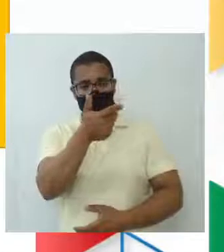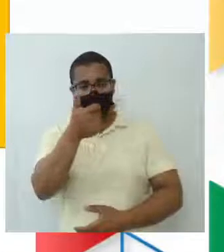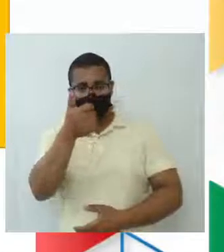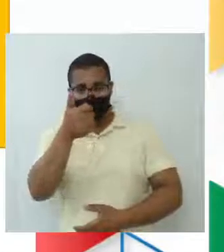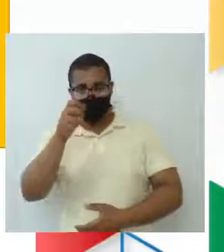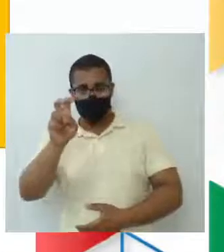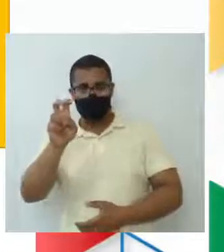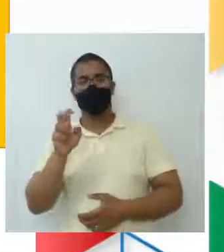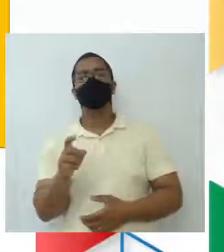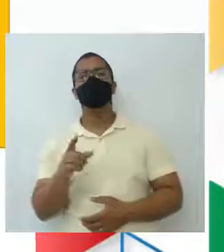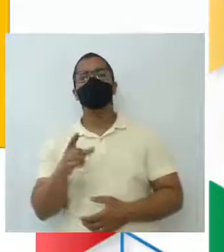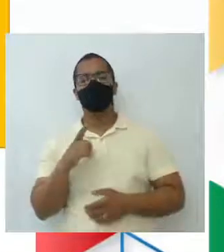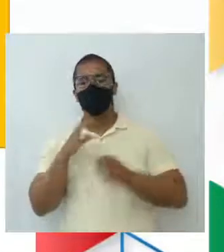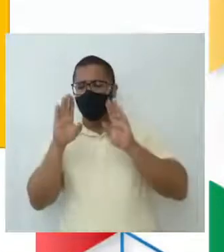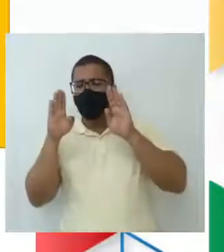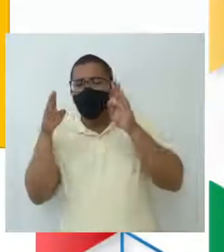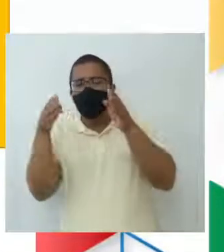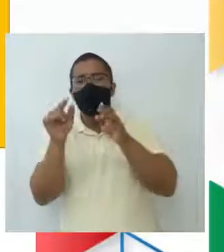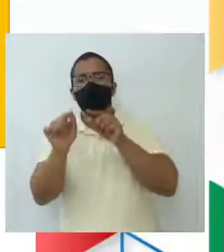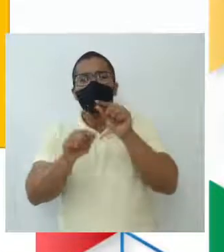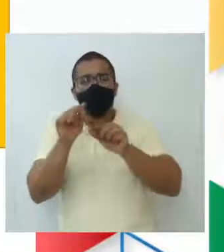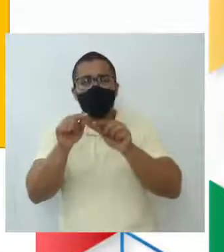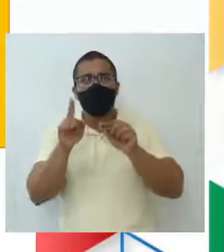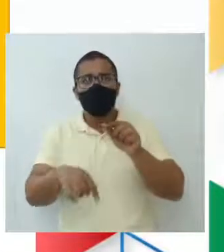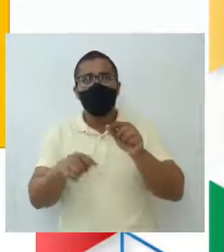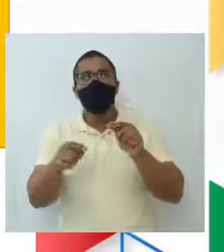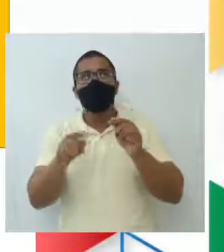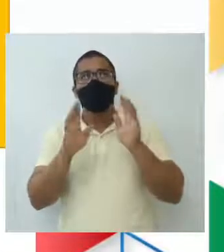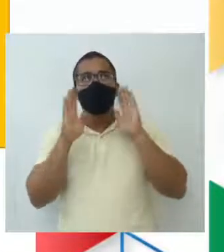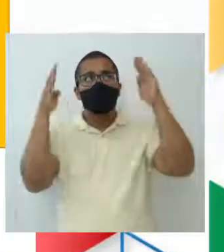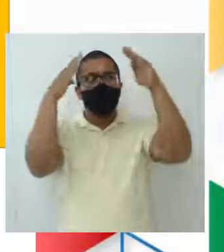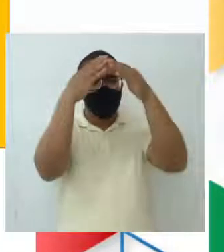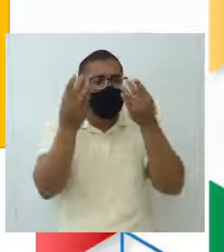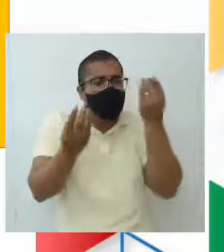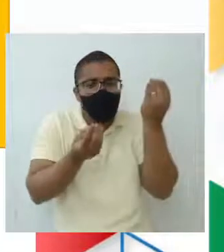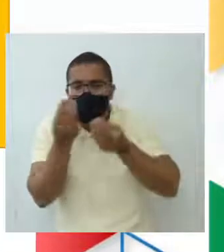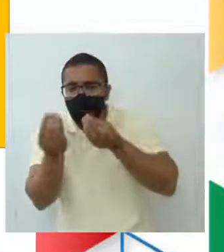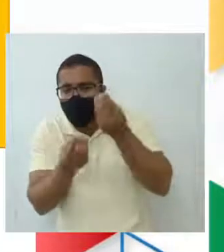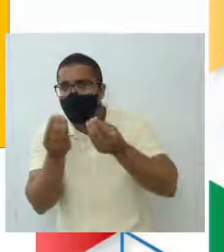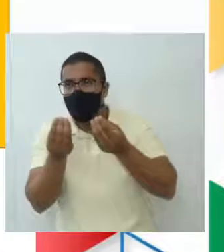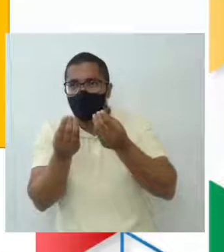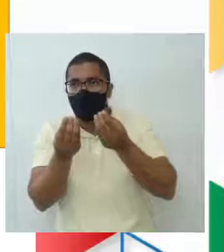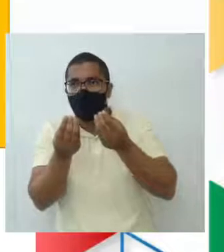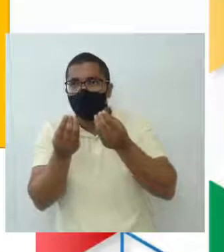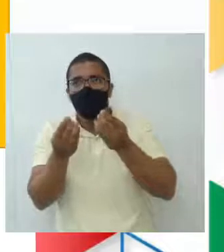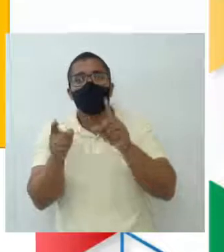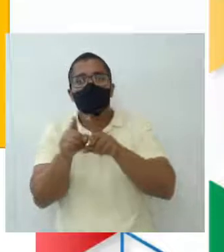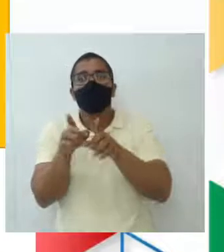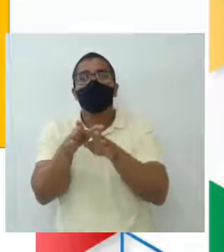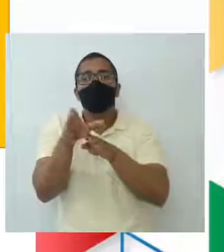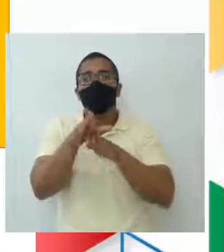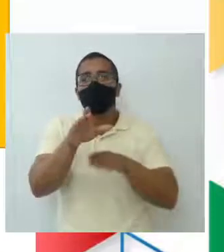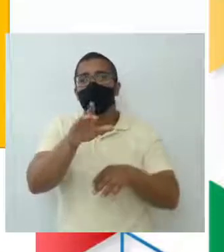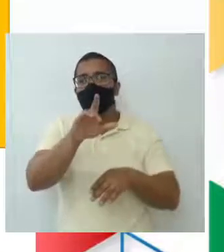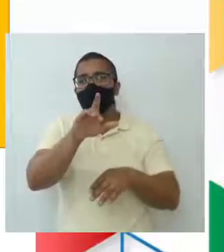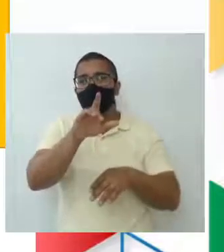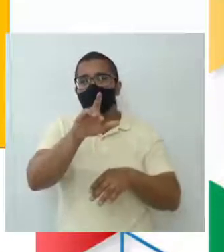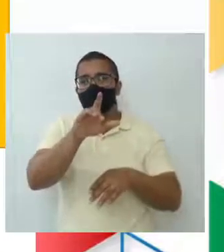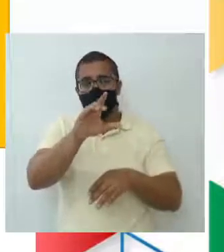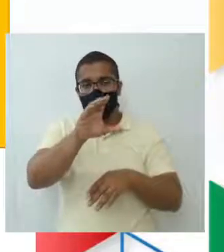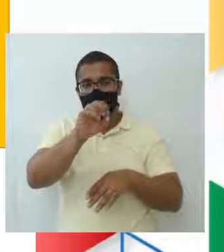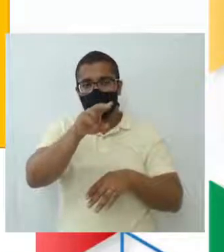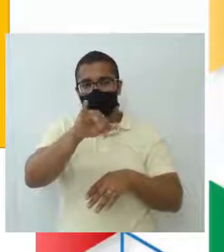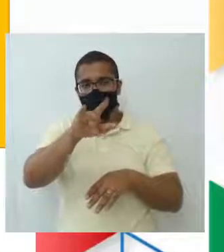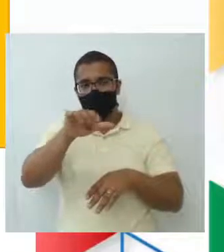1215, no intuito de resguardar a autoridade do Papa, o Concílio de Latrão reconheceu a Ordem dos